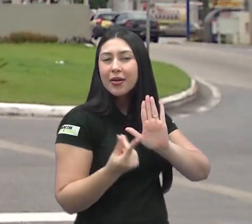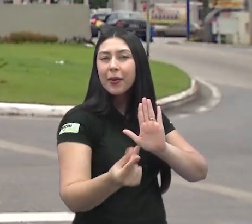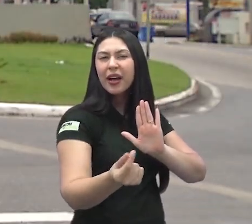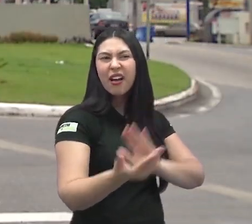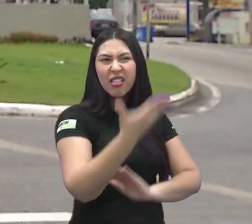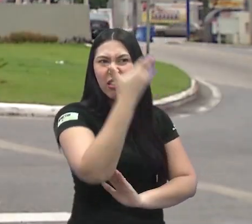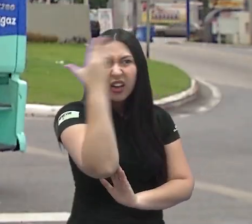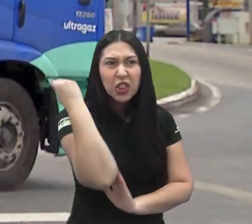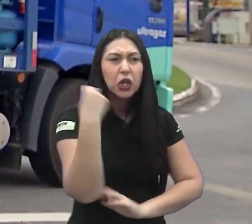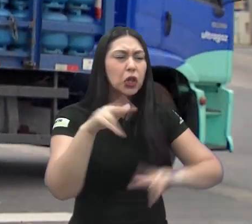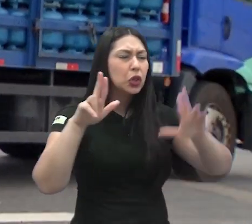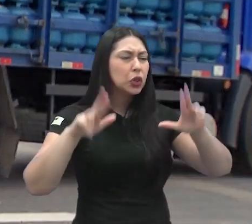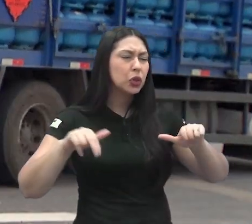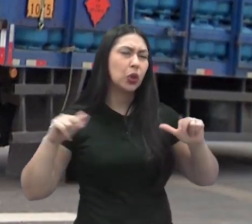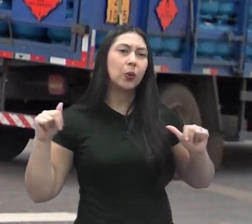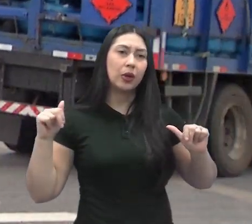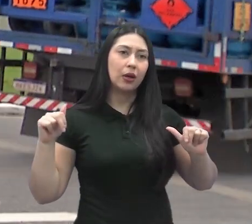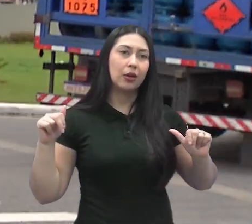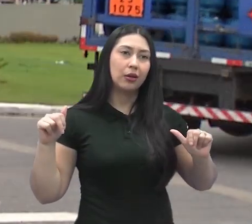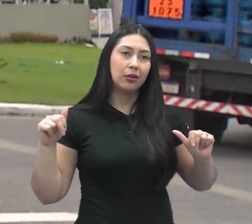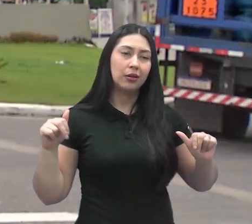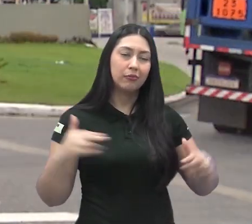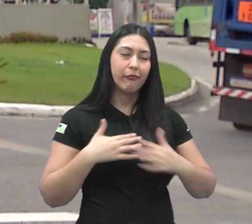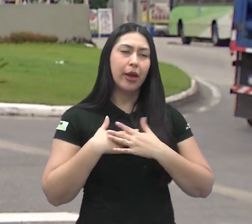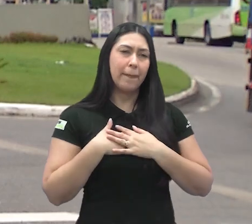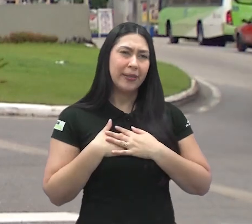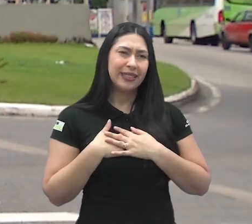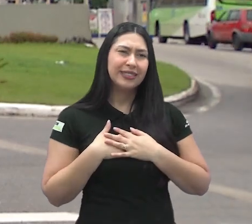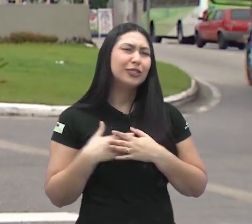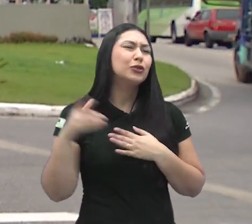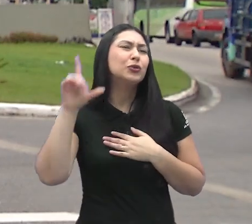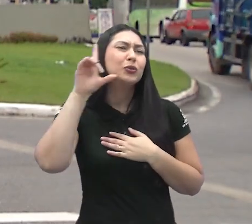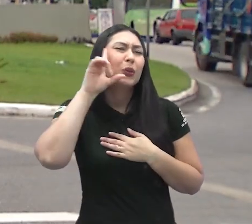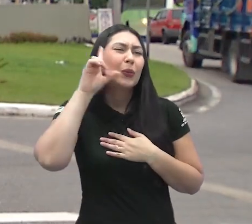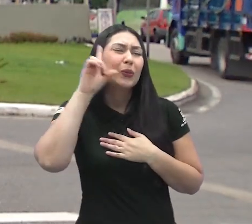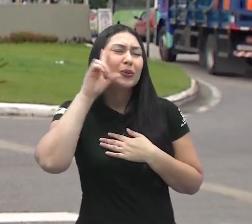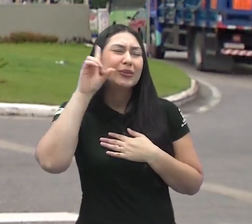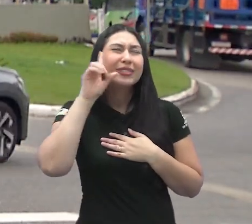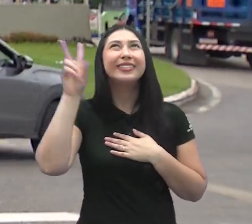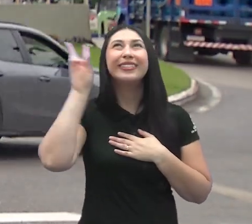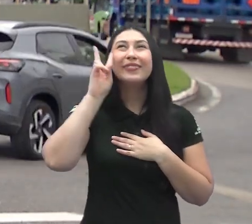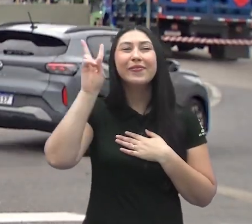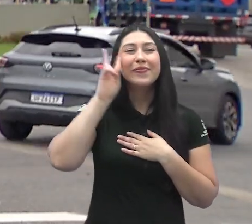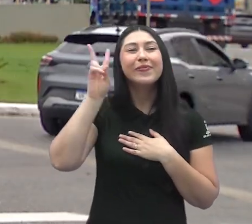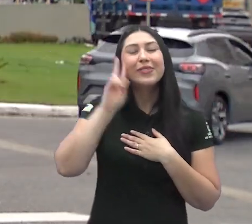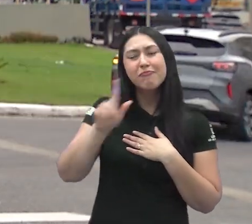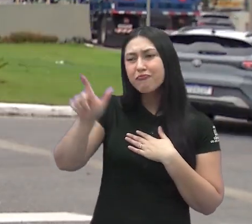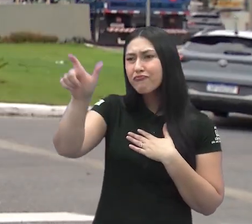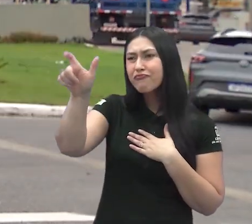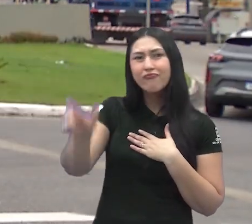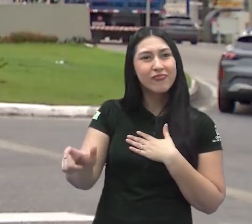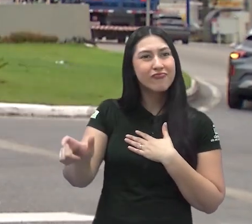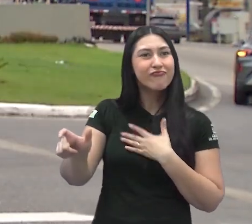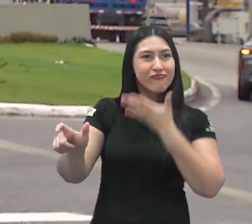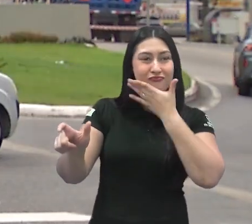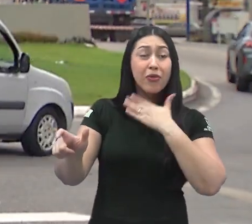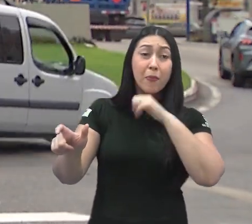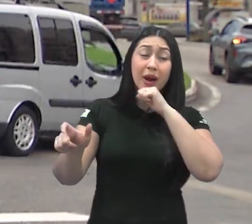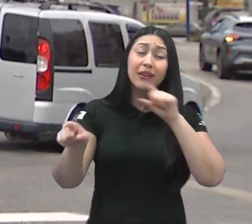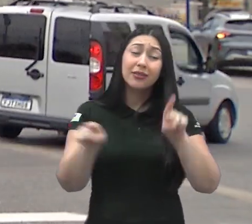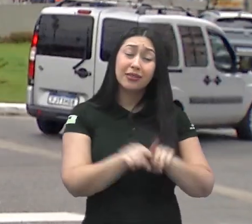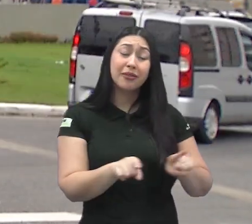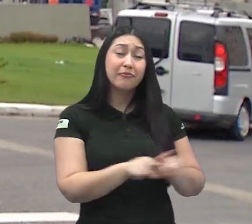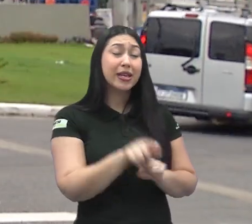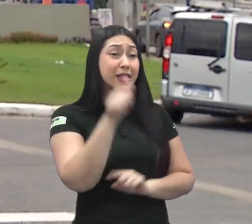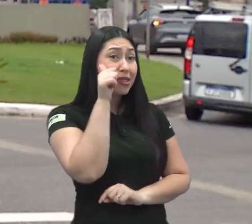vai ser esquecido nunca. E, para mim, todos os dias eu lembro dele, do meu pai e da